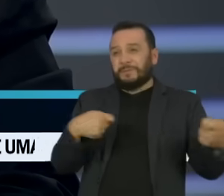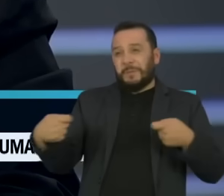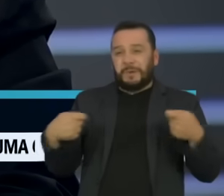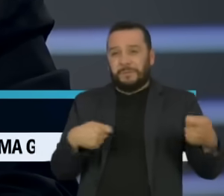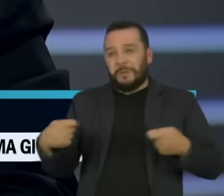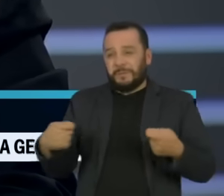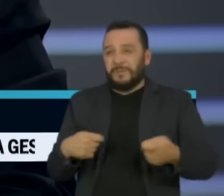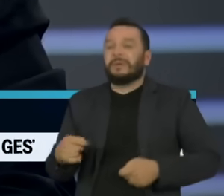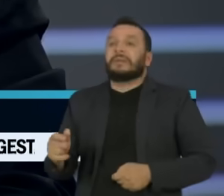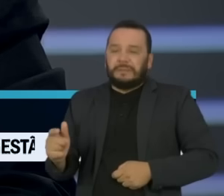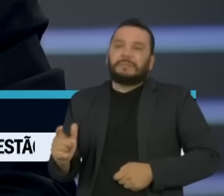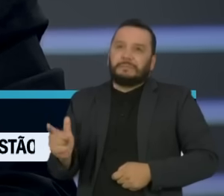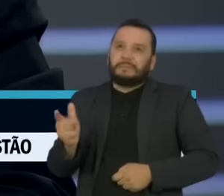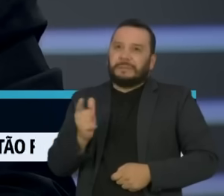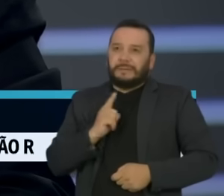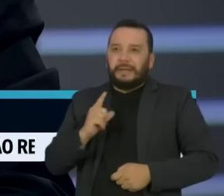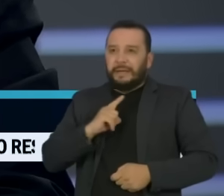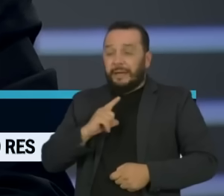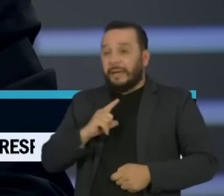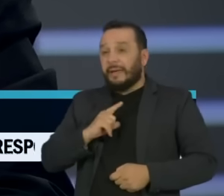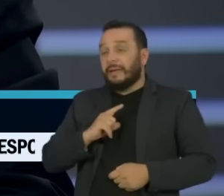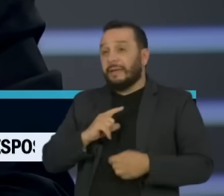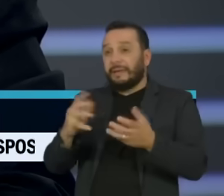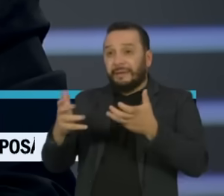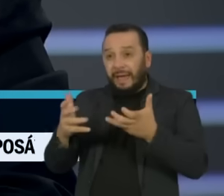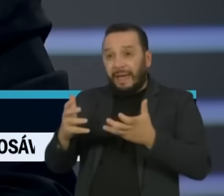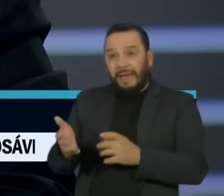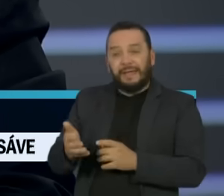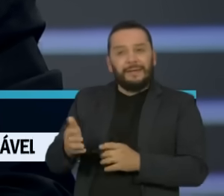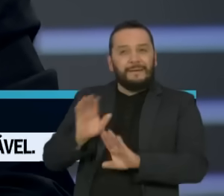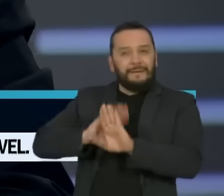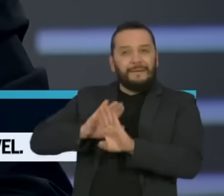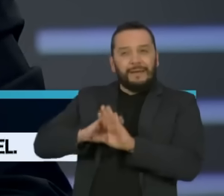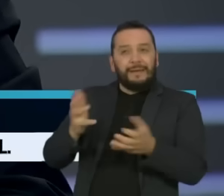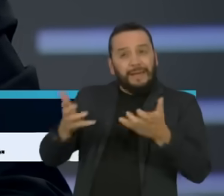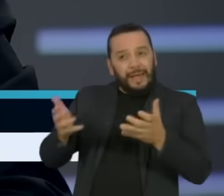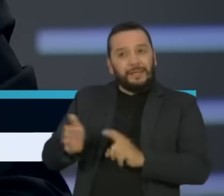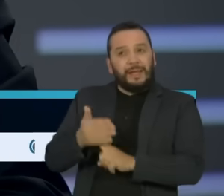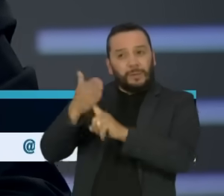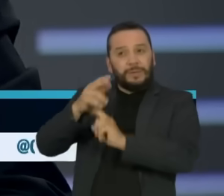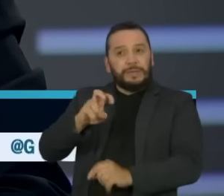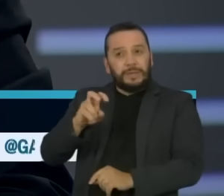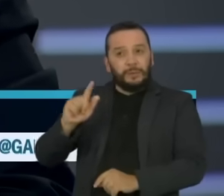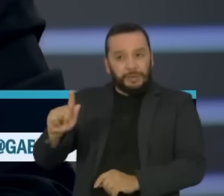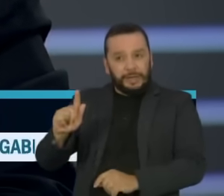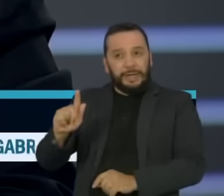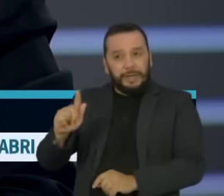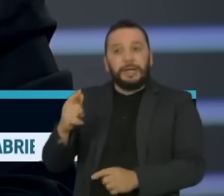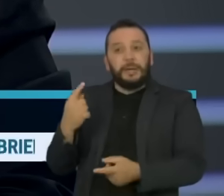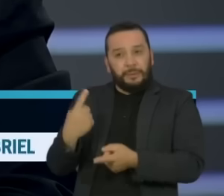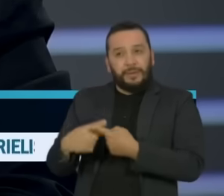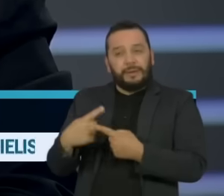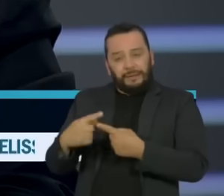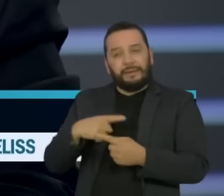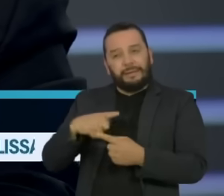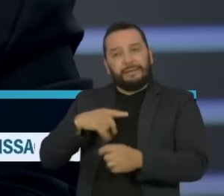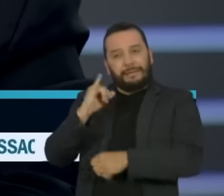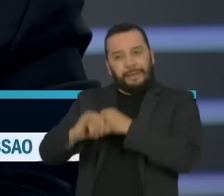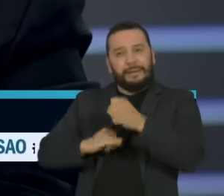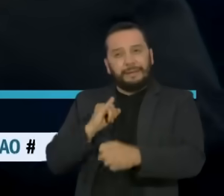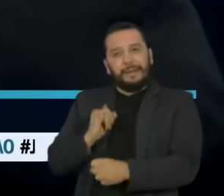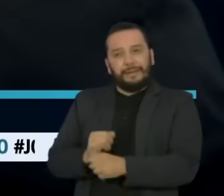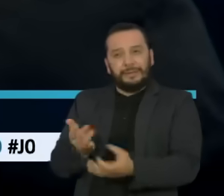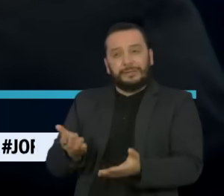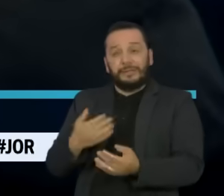questões como disputa ao redor da tecnologia 5G, que é a tecnologia da internet das coisas, e que a China está